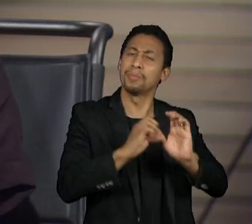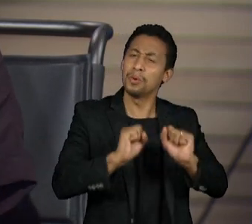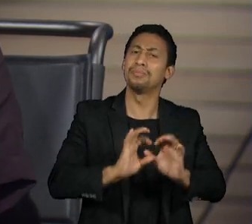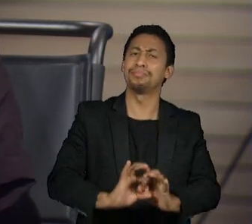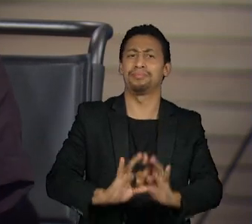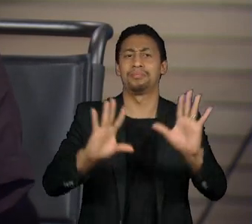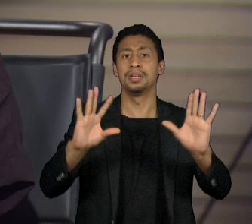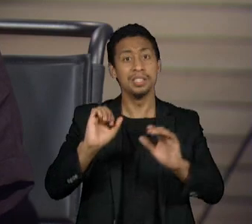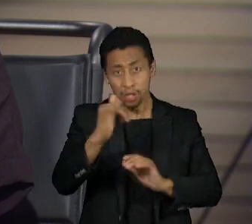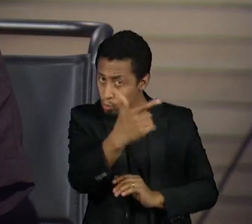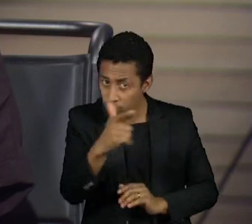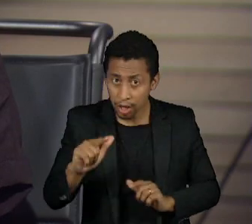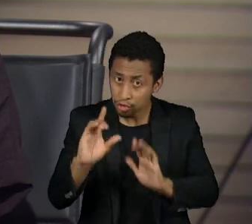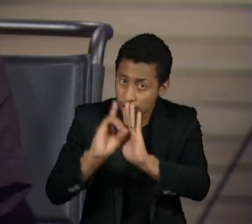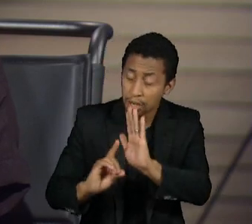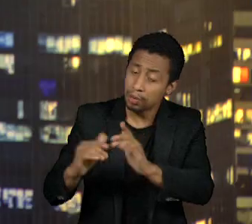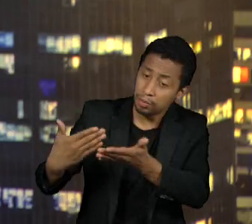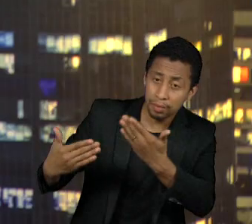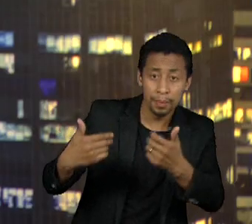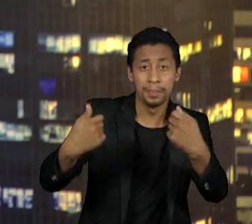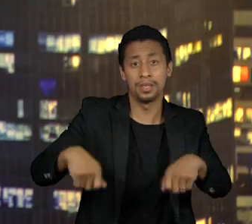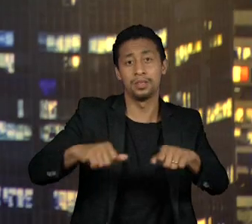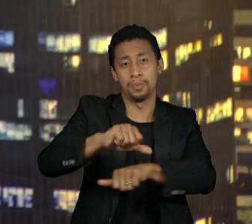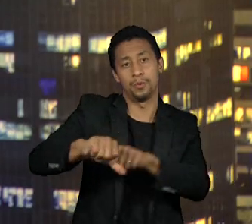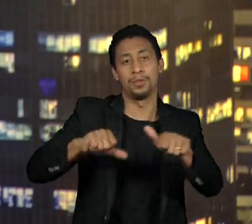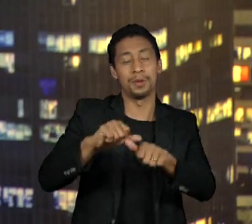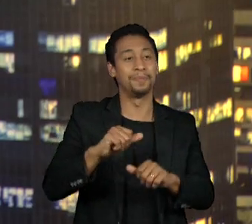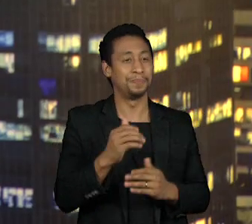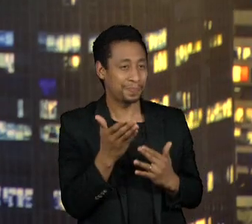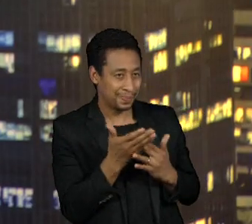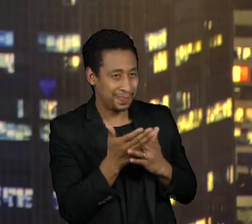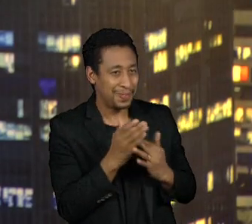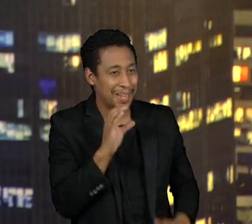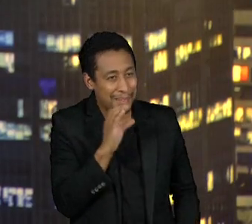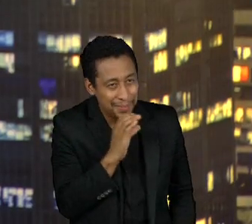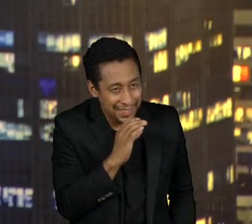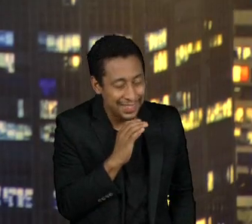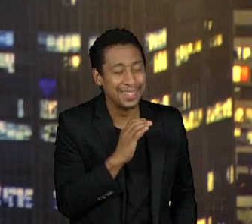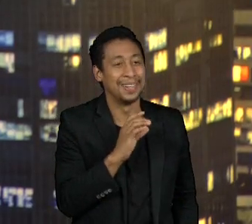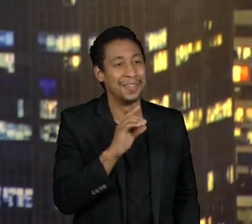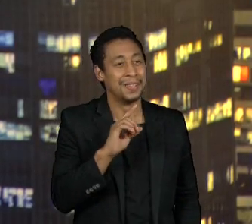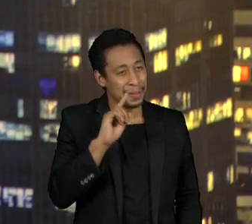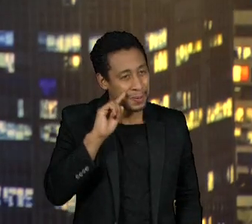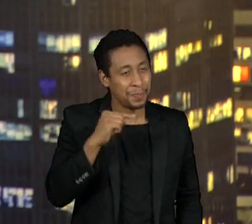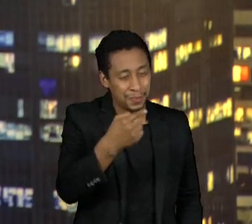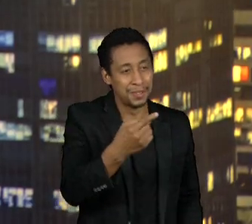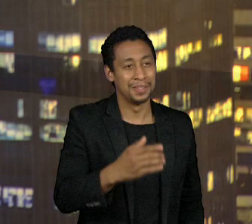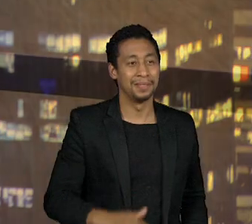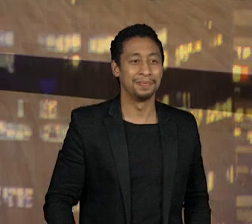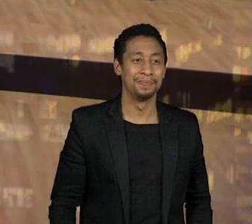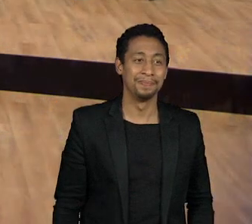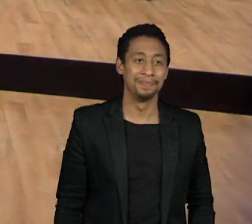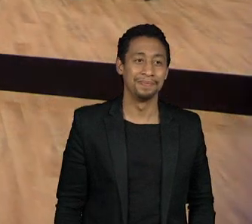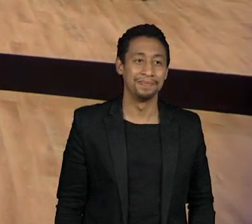ela e modificá-la. Sem dúvida. Vamos fazer uma pausinha aqui na nossa conversa e a gente volta já já.